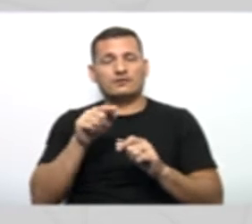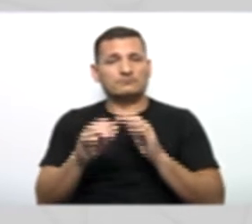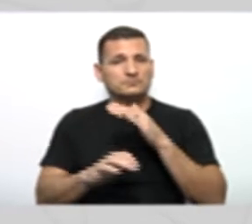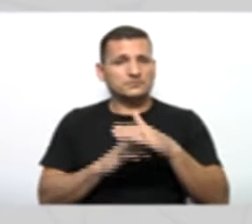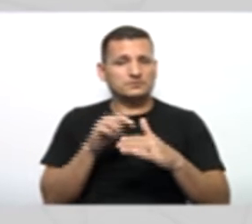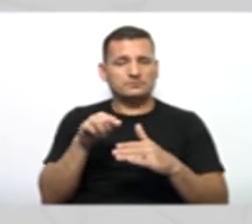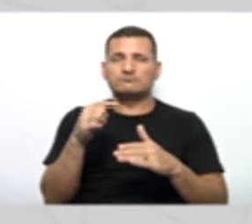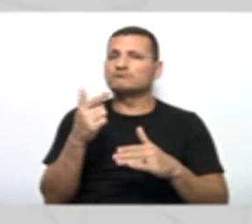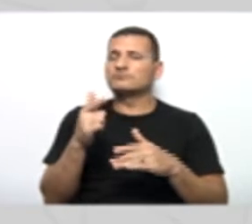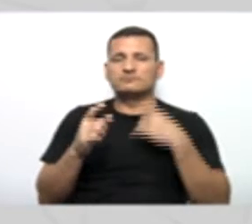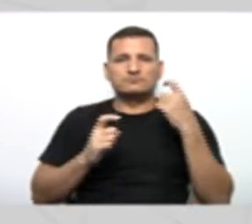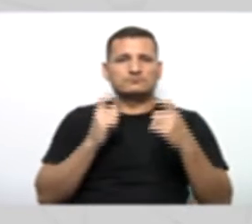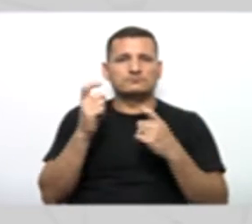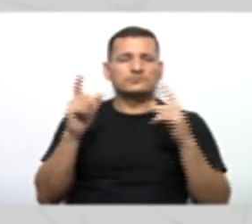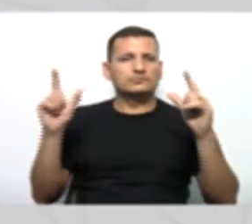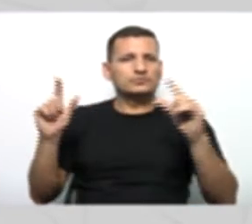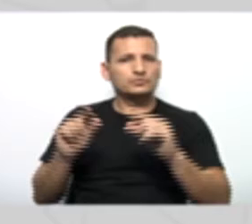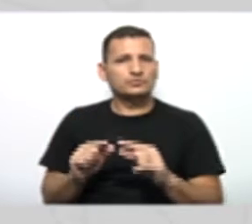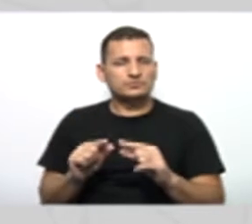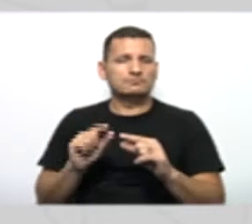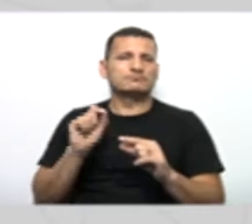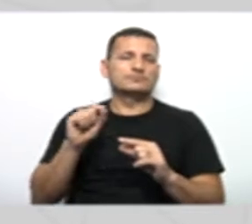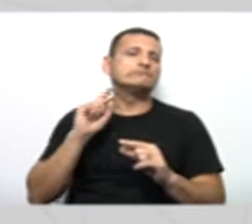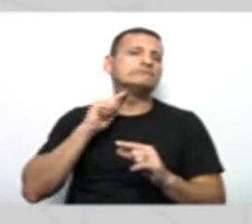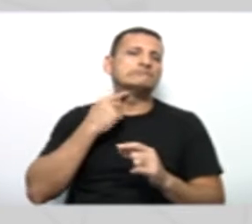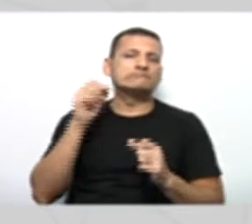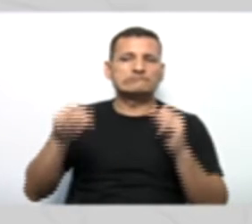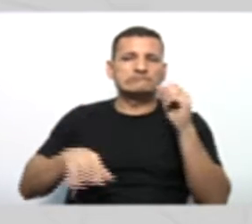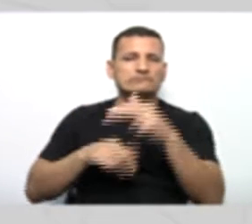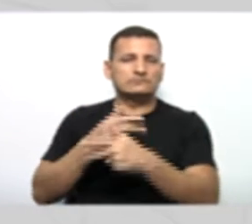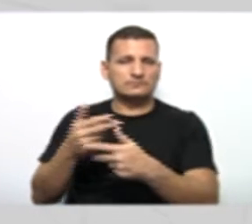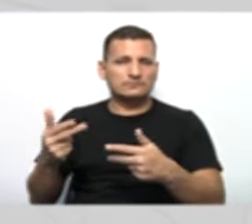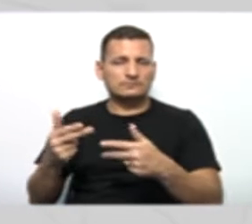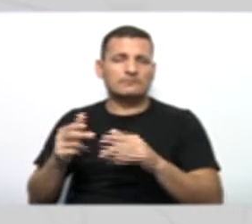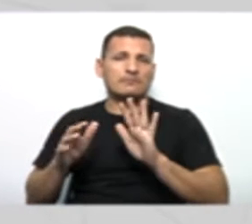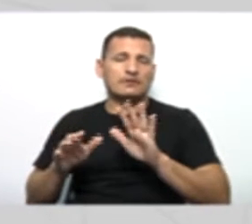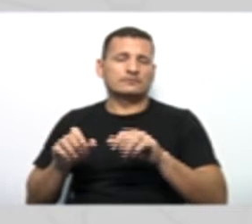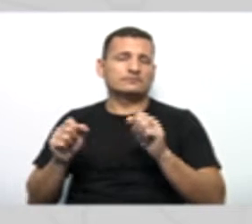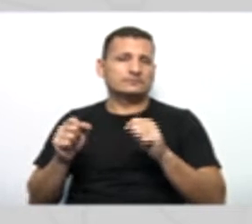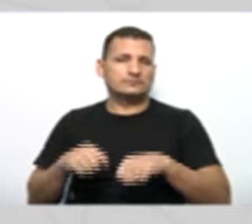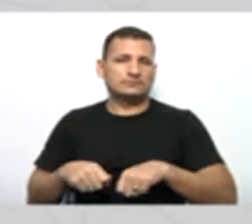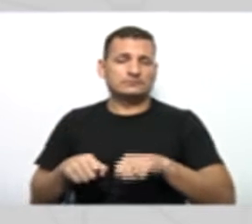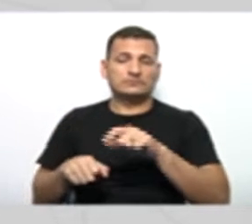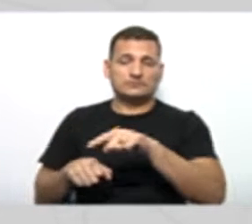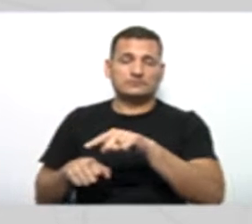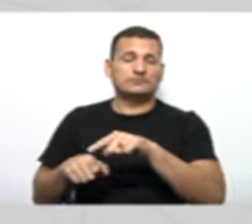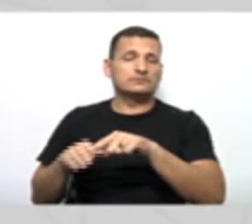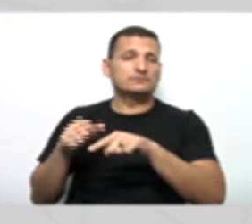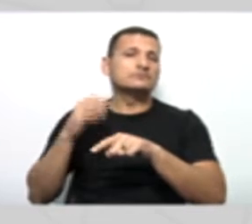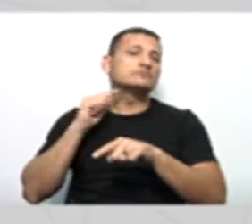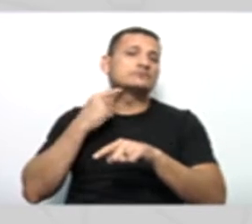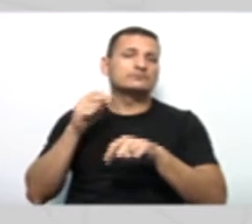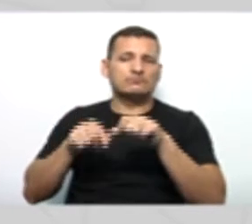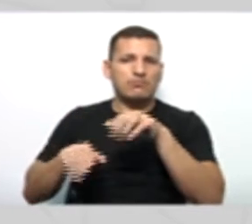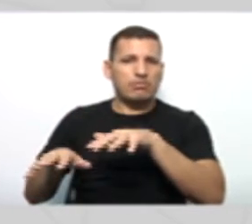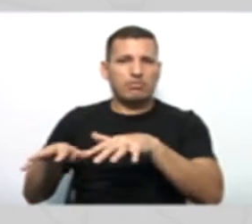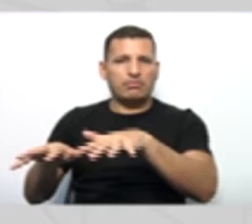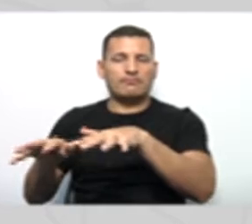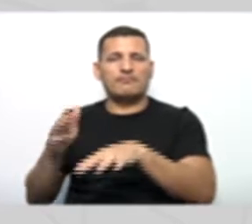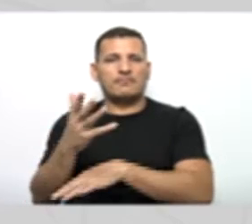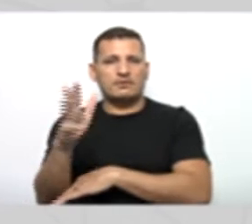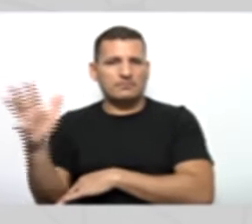em diminuir a quantidade de poluentes que ela produz, mas sim de impedir que esses poluentes cheguem ao meio